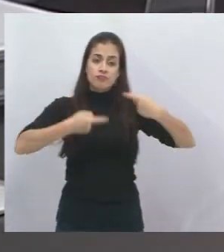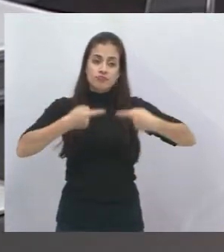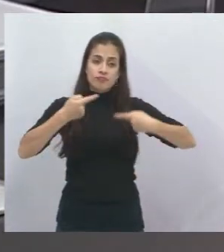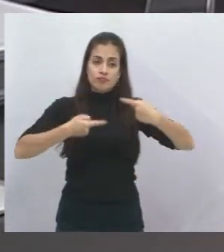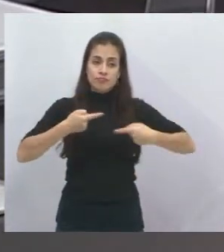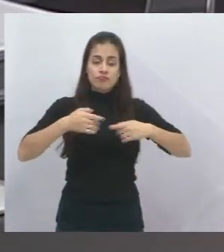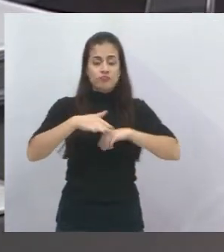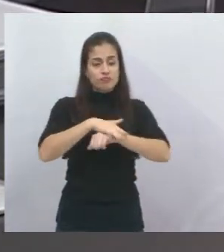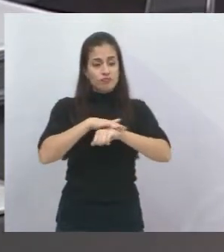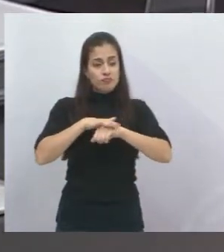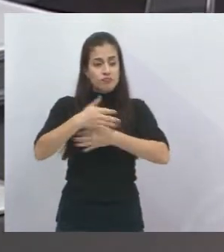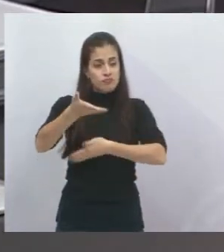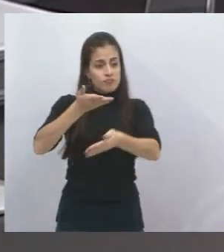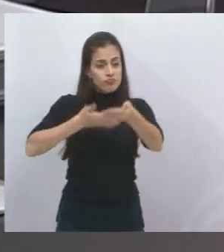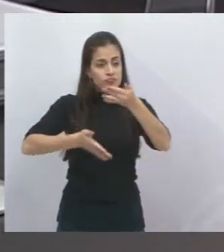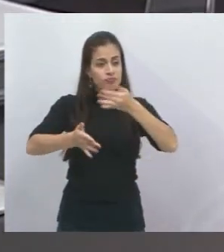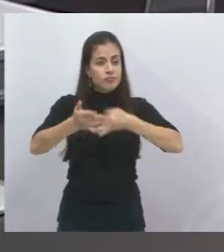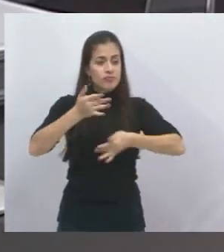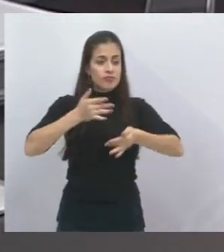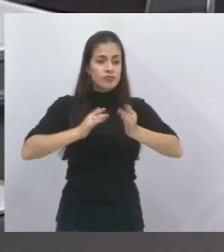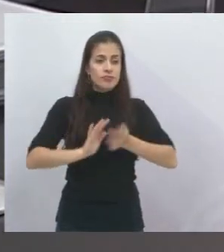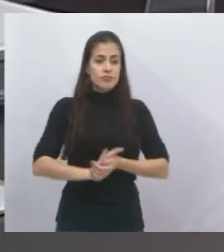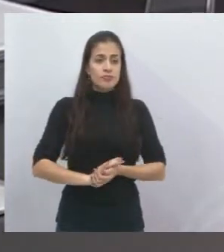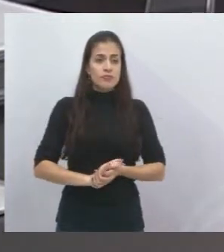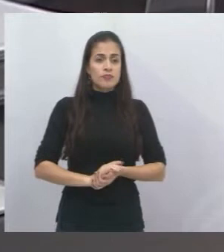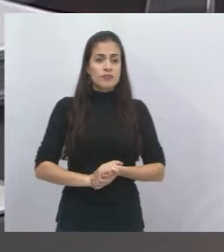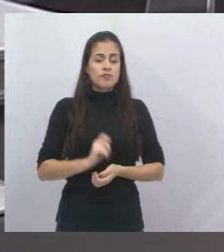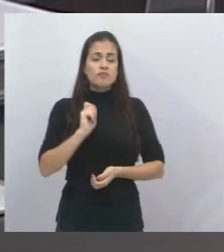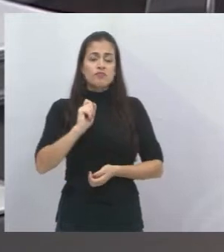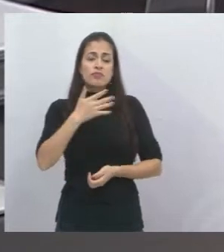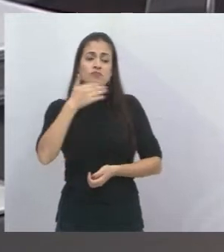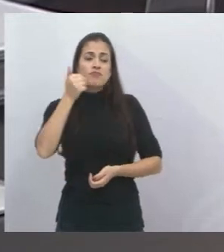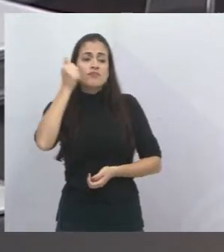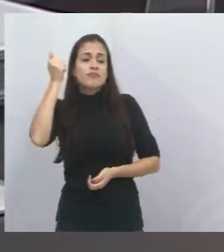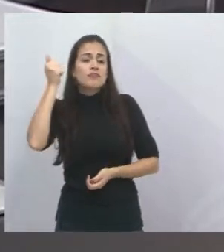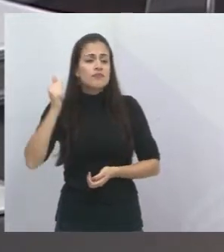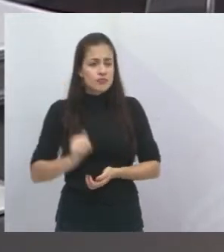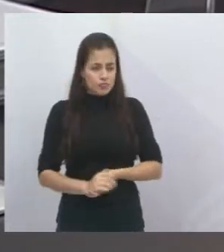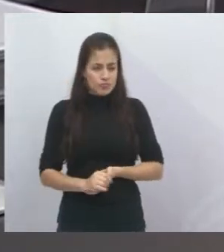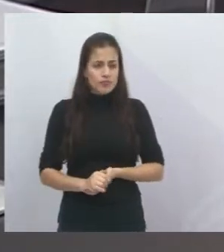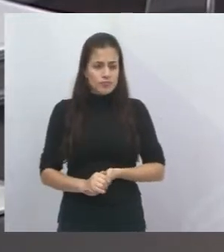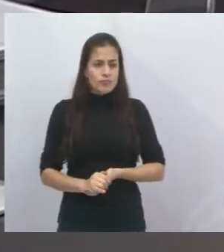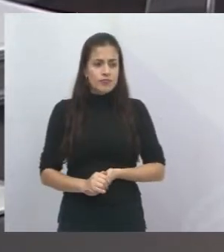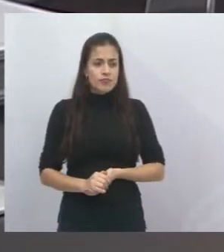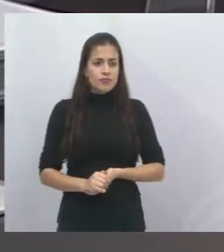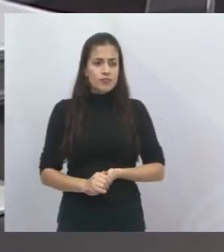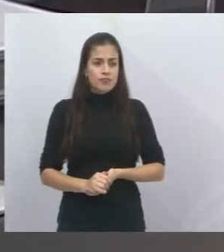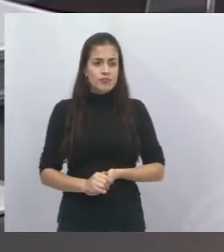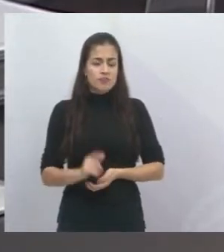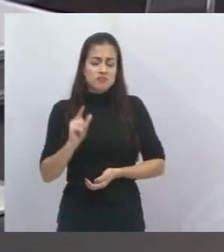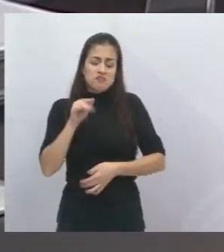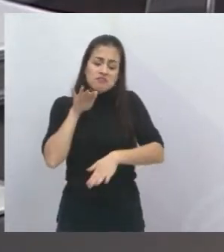debater, dialogar e encontrar as soluções que menos impactam, não é,